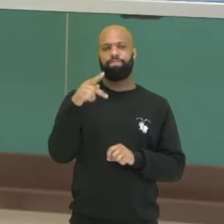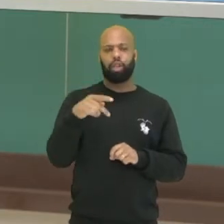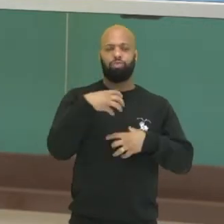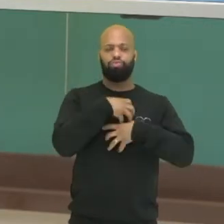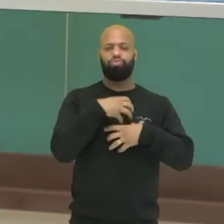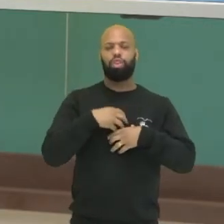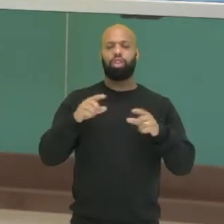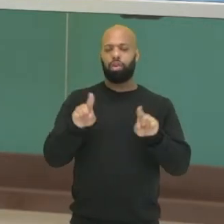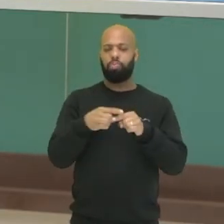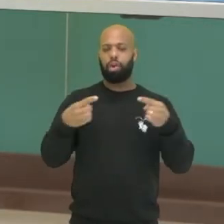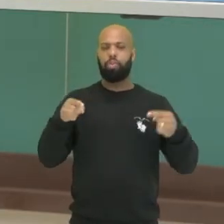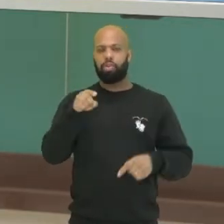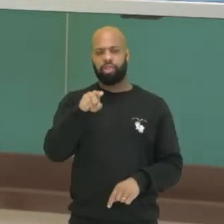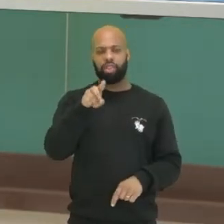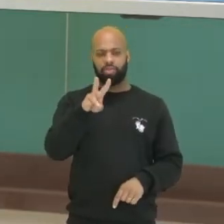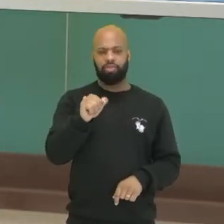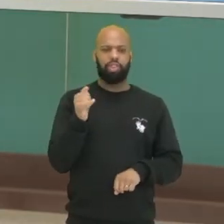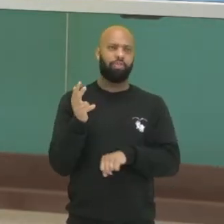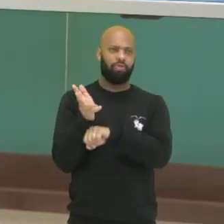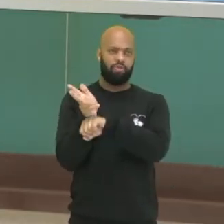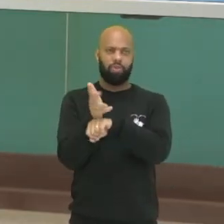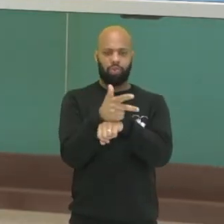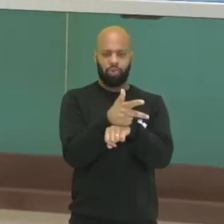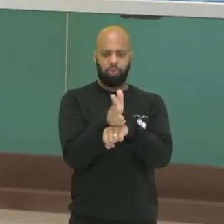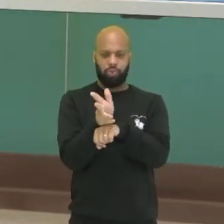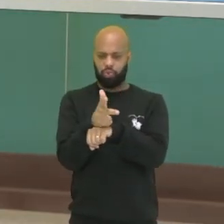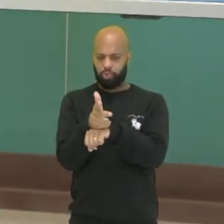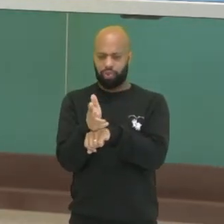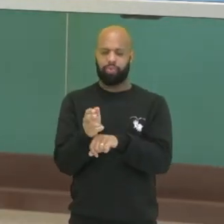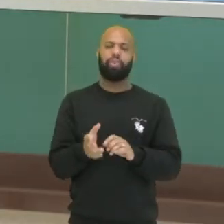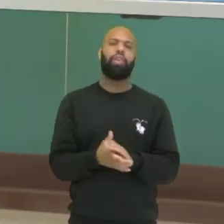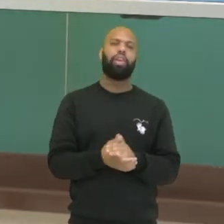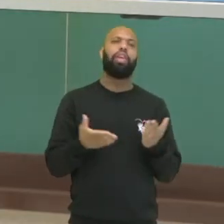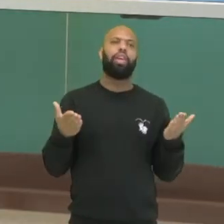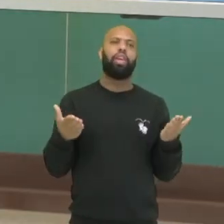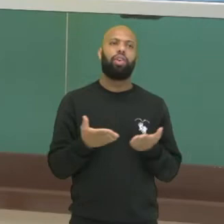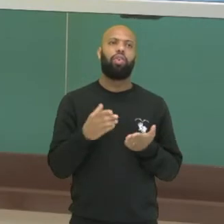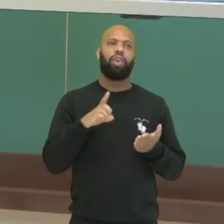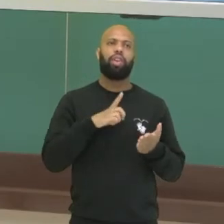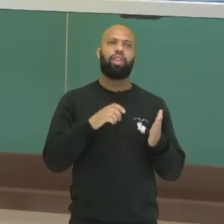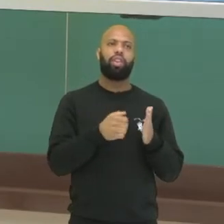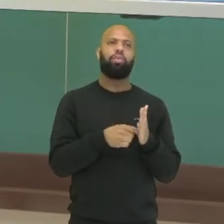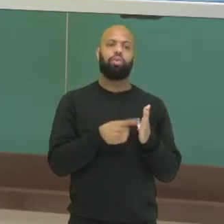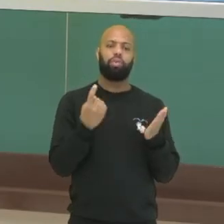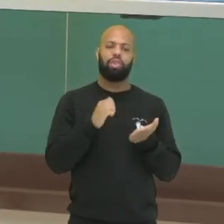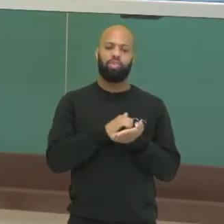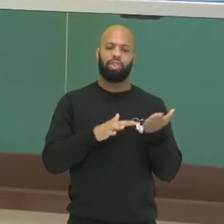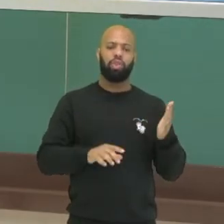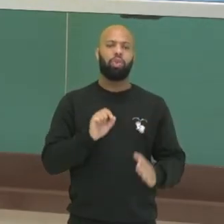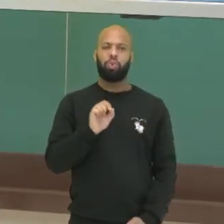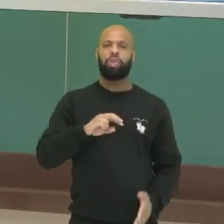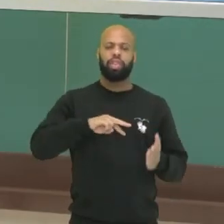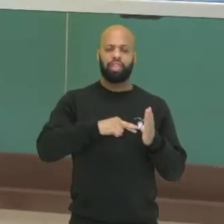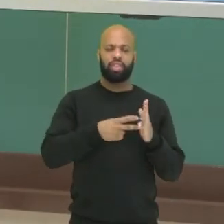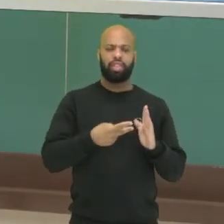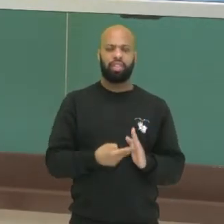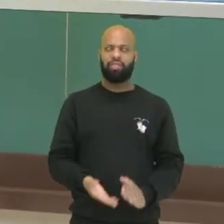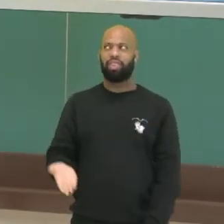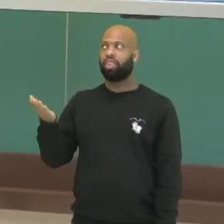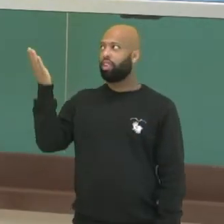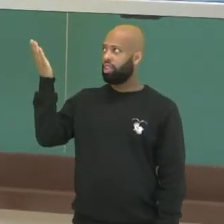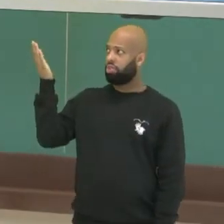seu bairro, na sua escola. Vamos então a uma primeira atividade. O que é sonoplastia e qual